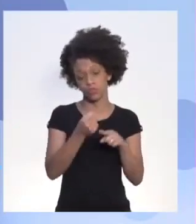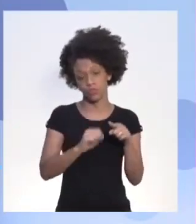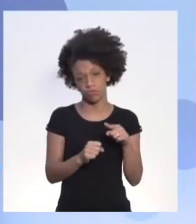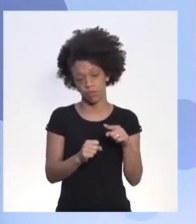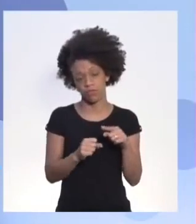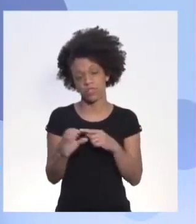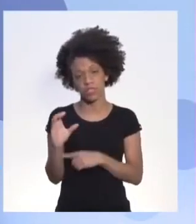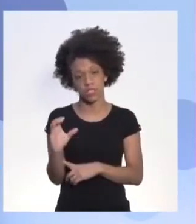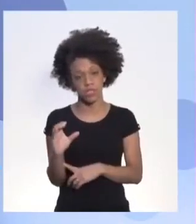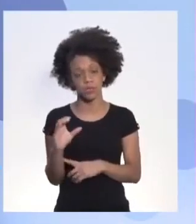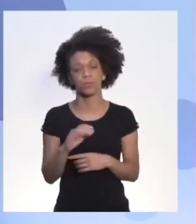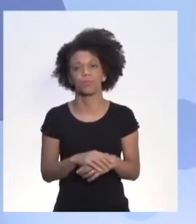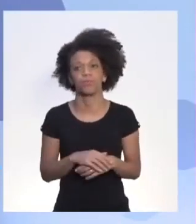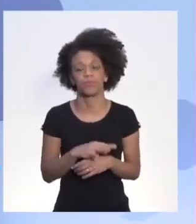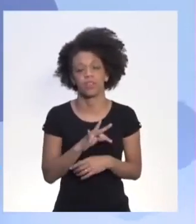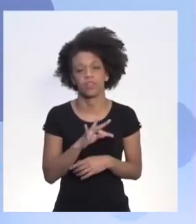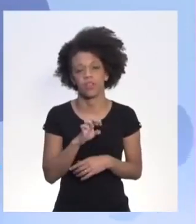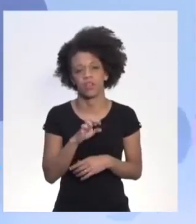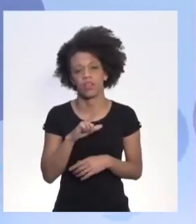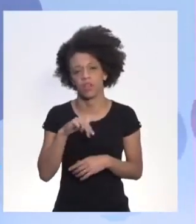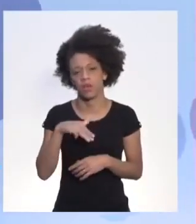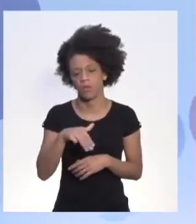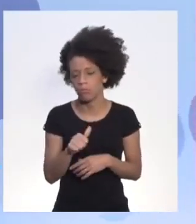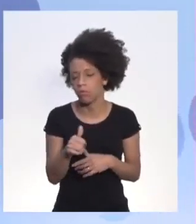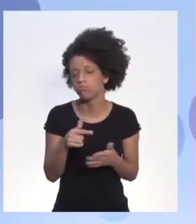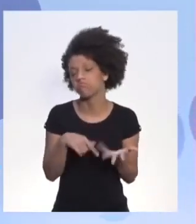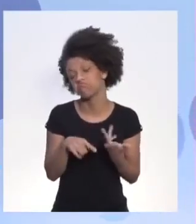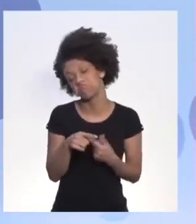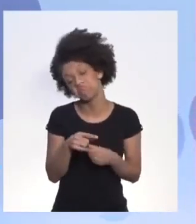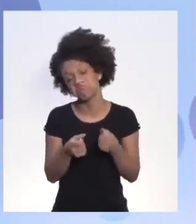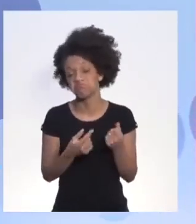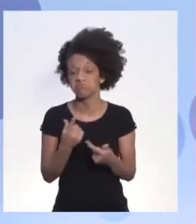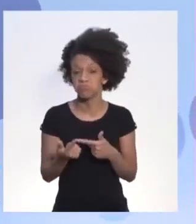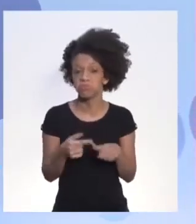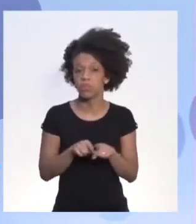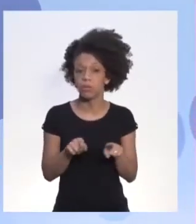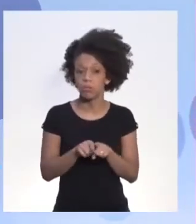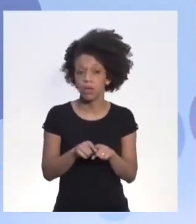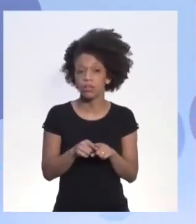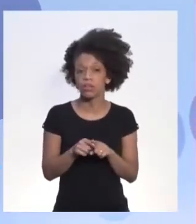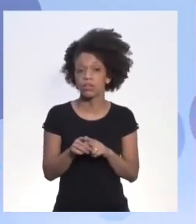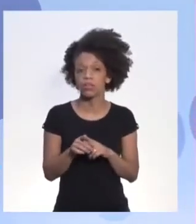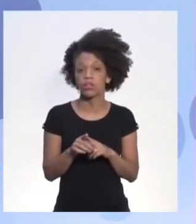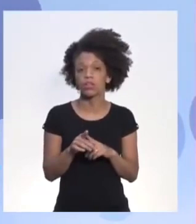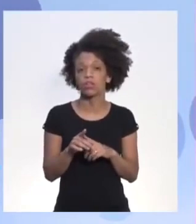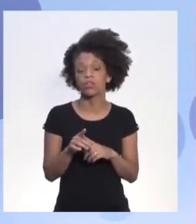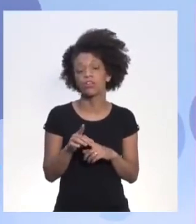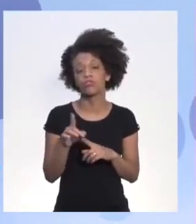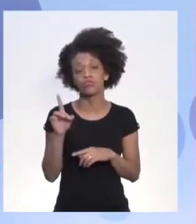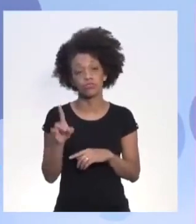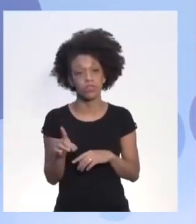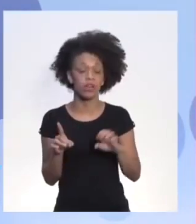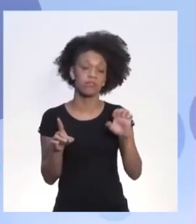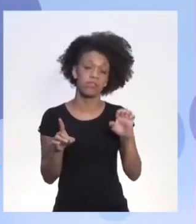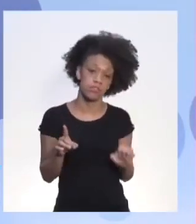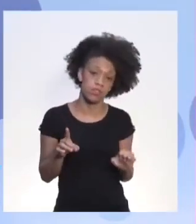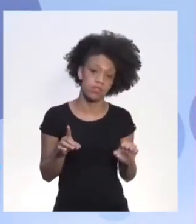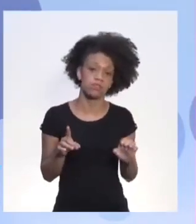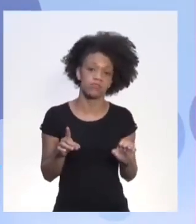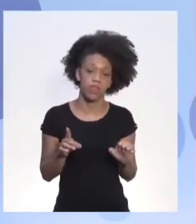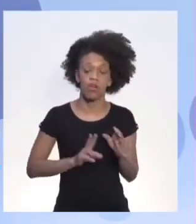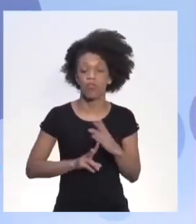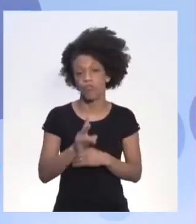C, é uma das possibilidades que ela colocou. Alguns colocando direita e esquerda, também colocando o